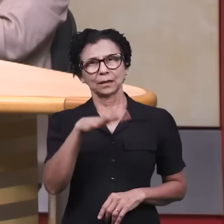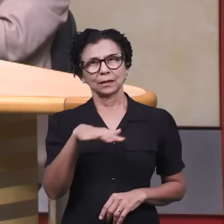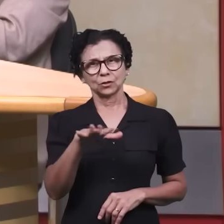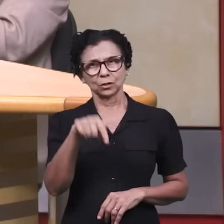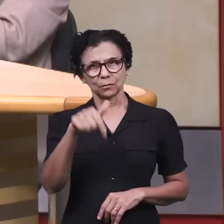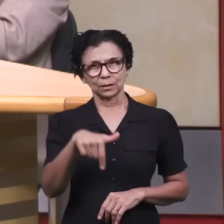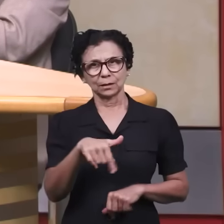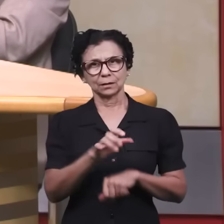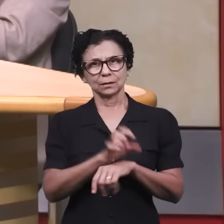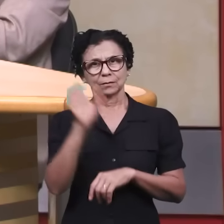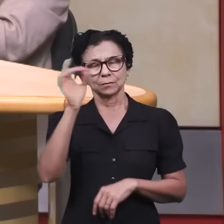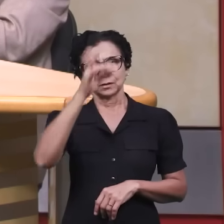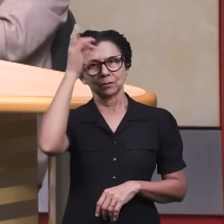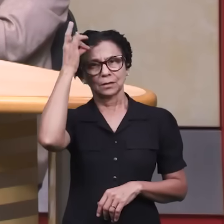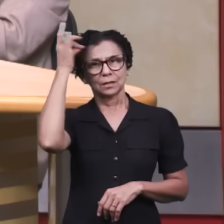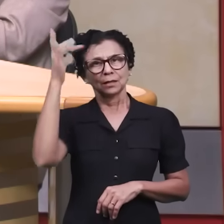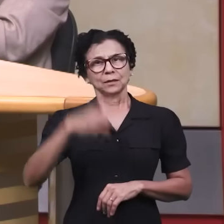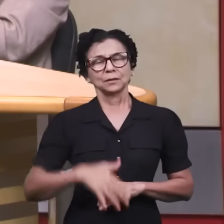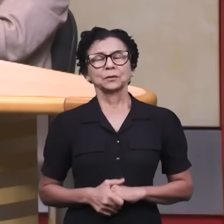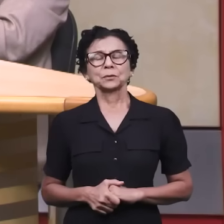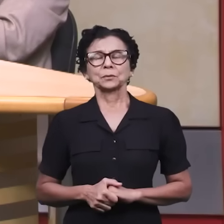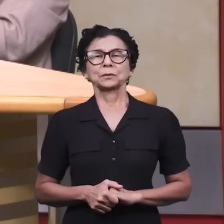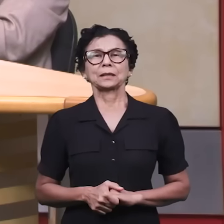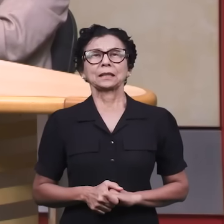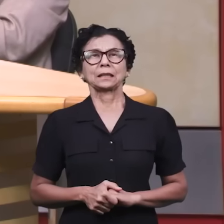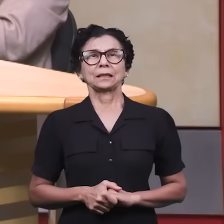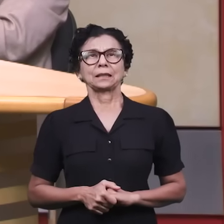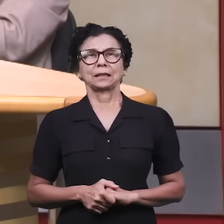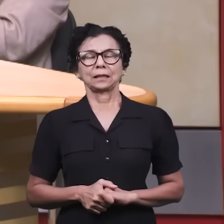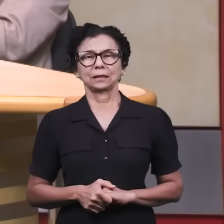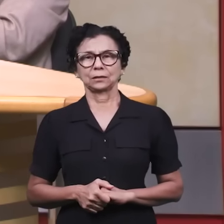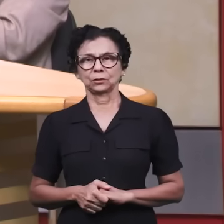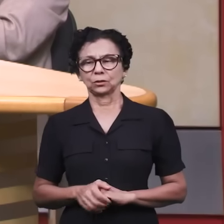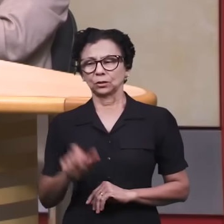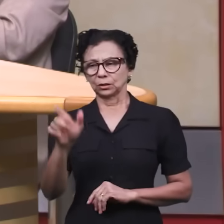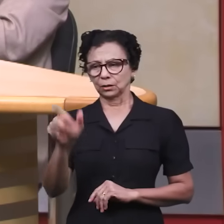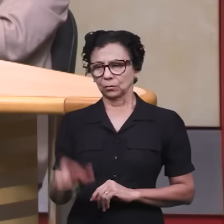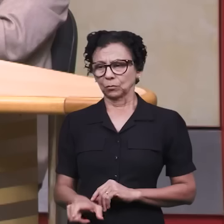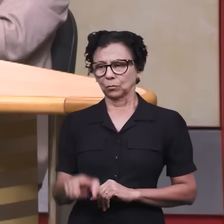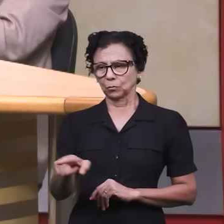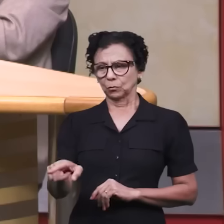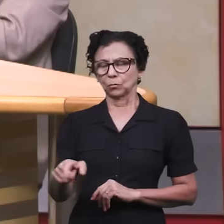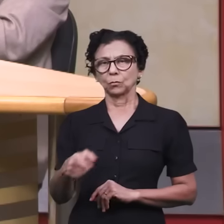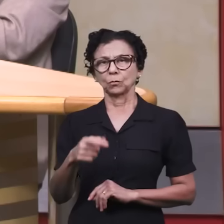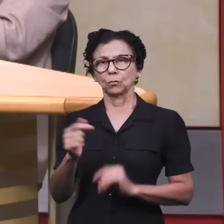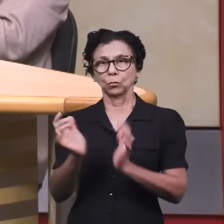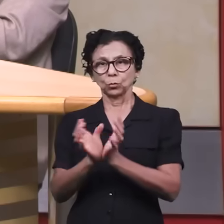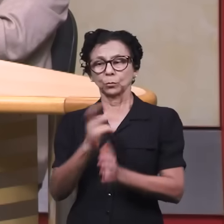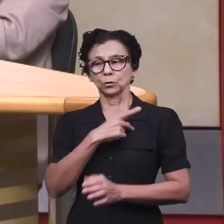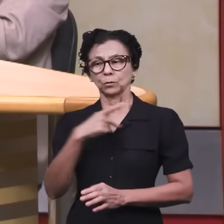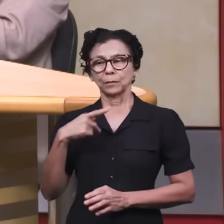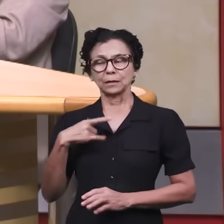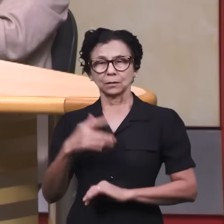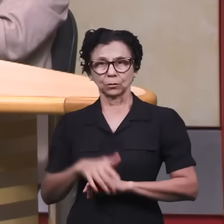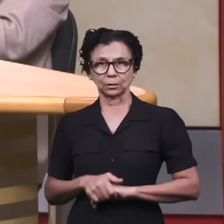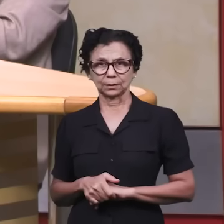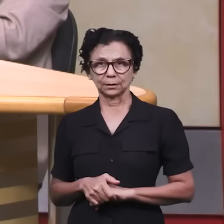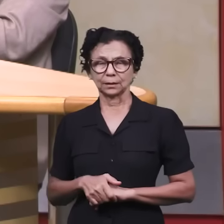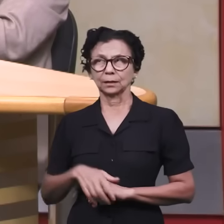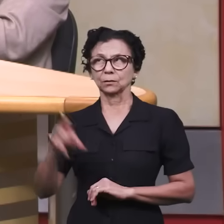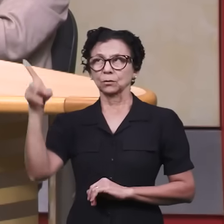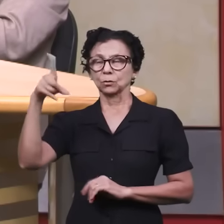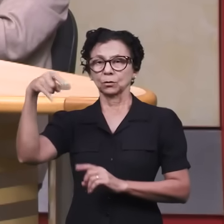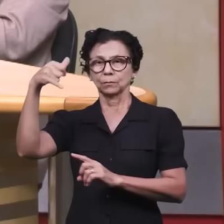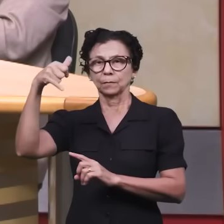Terra Vermelha, num momento em que estavam sendo, orando por pastores, estavam sendo ordenados. Eu presenciei